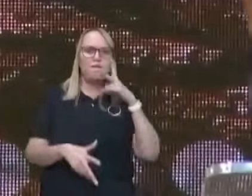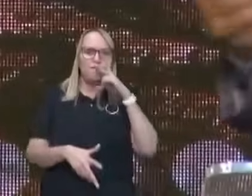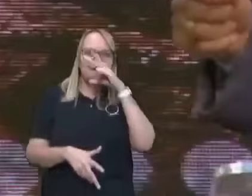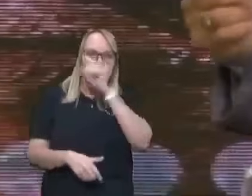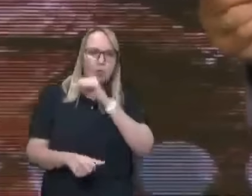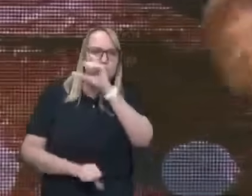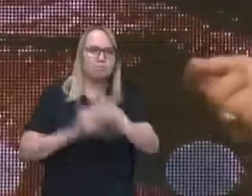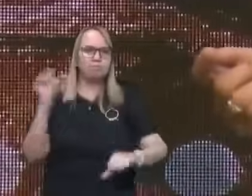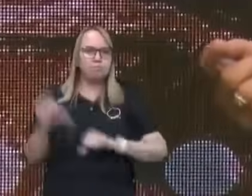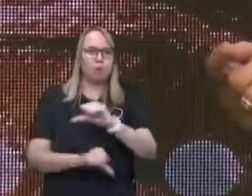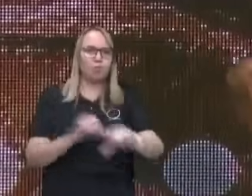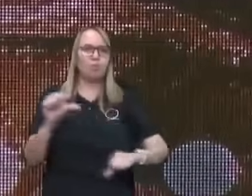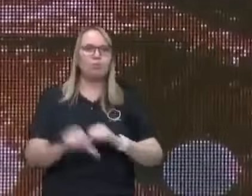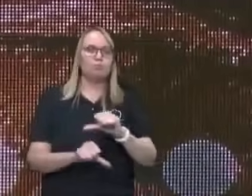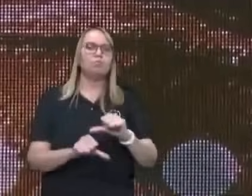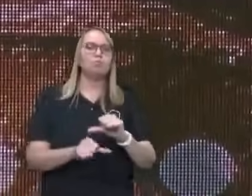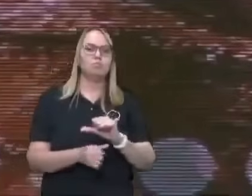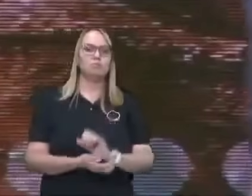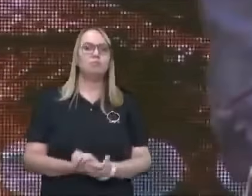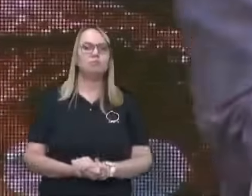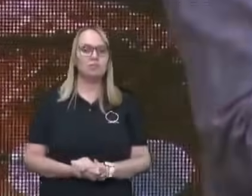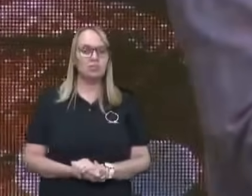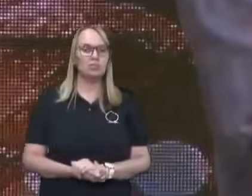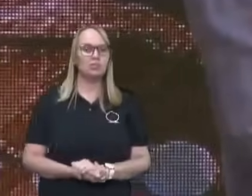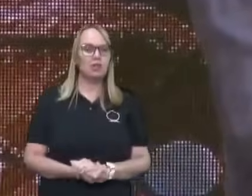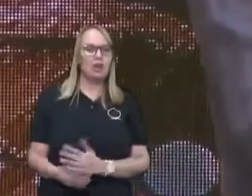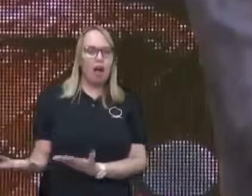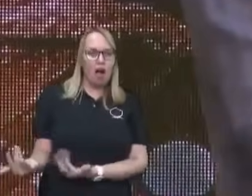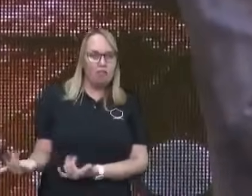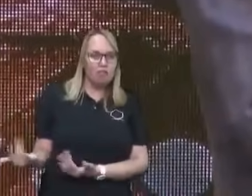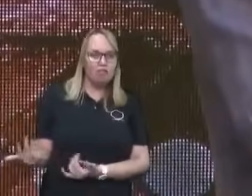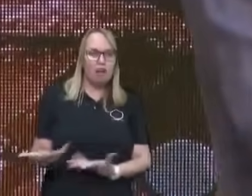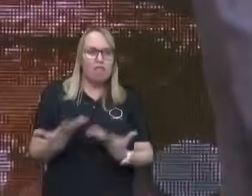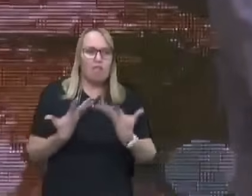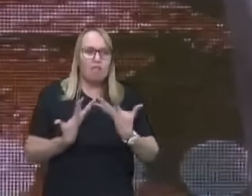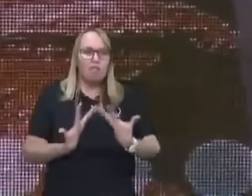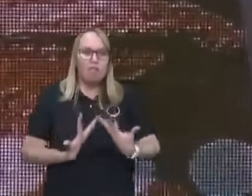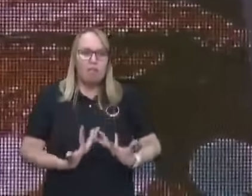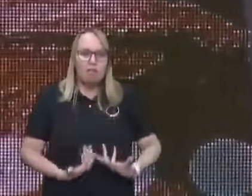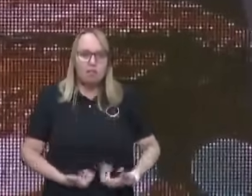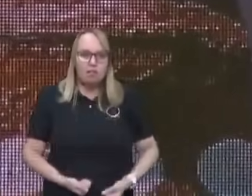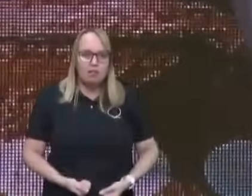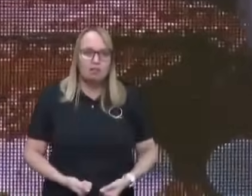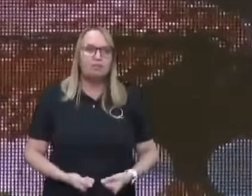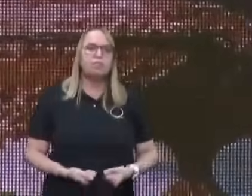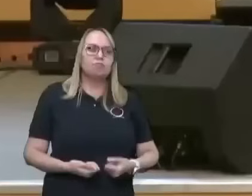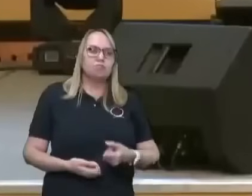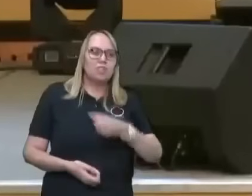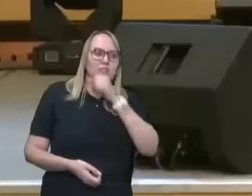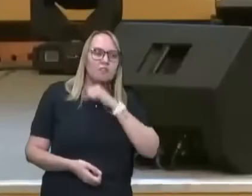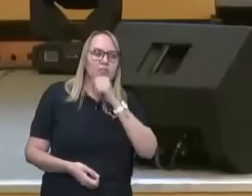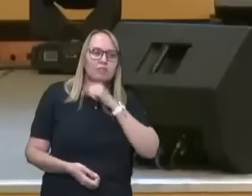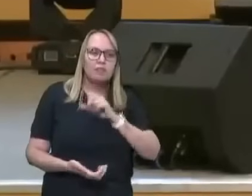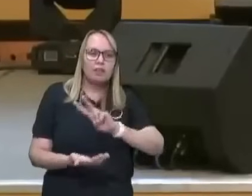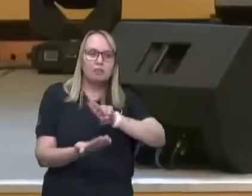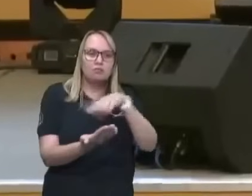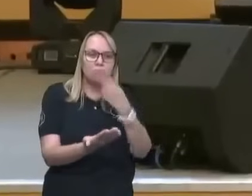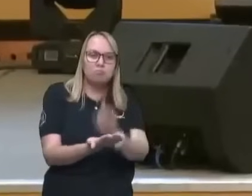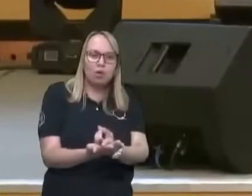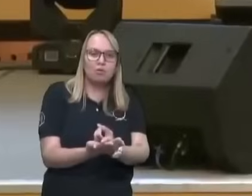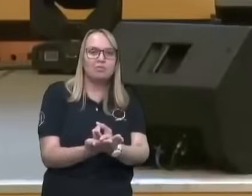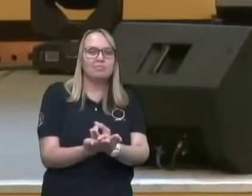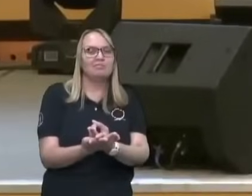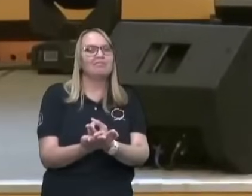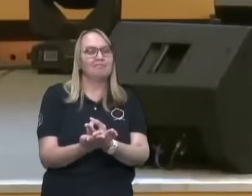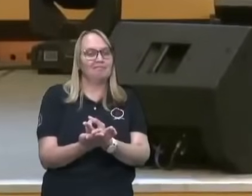forças do que não tem nenhum vigor. Os jovens se cansarão e com certeza os mancebos cairão. Oh, agora segura